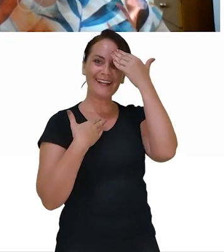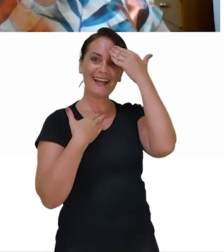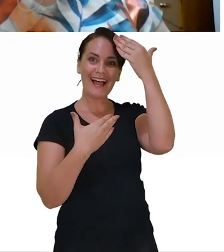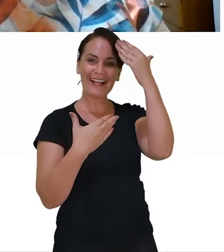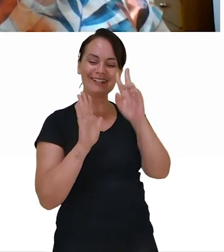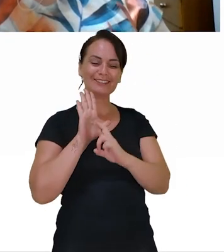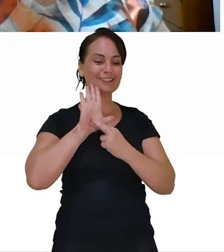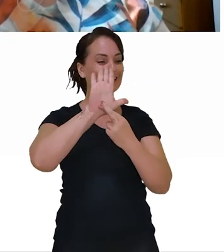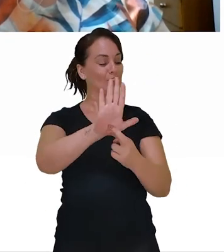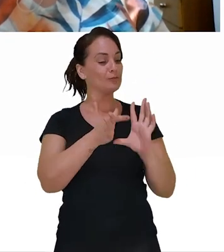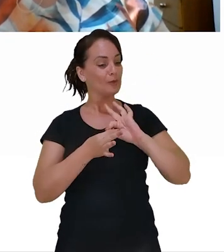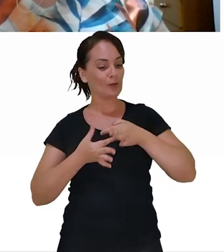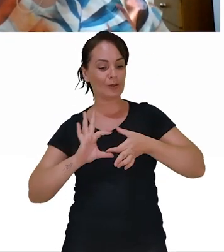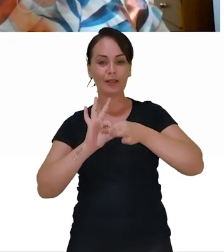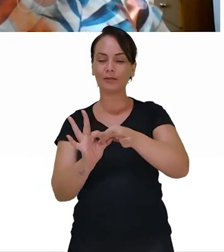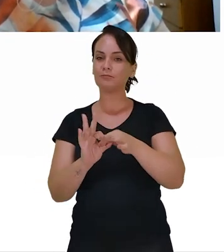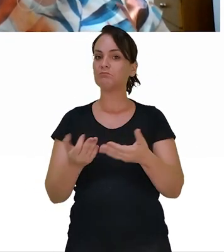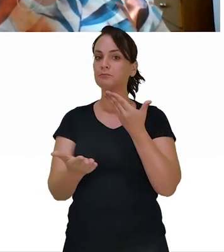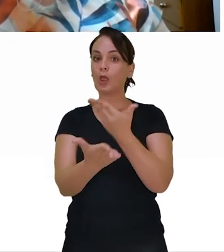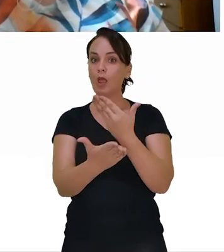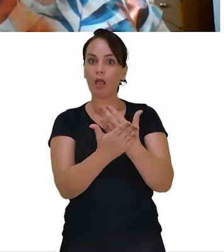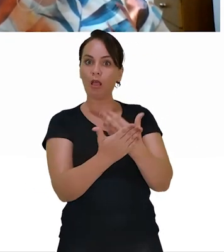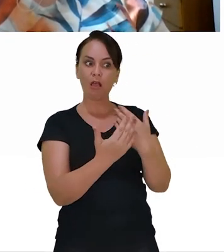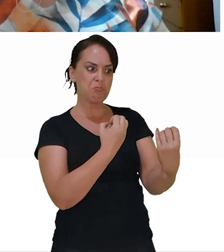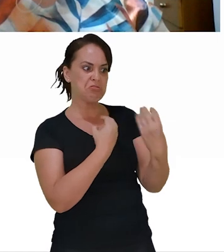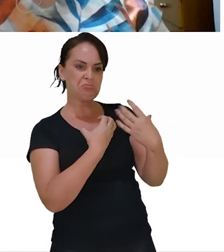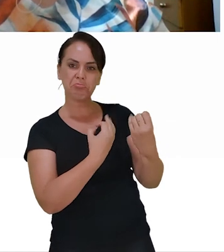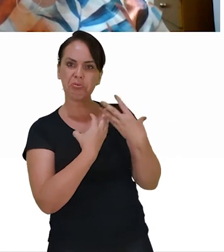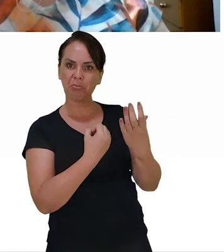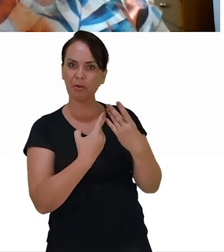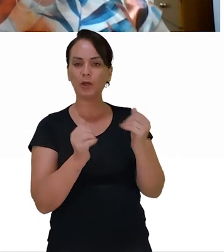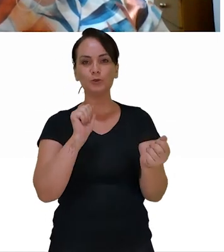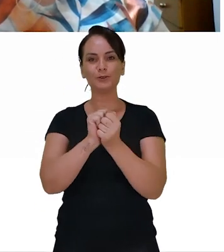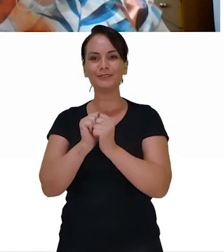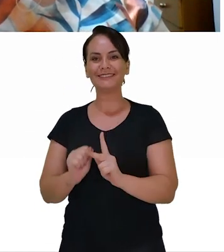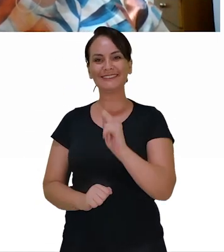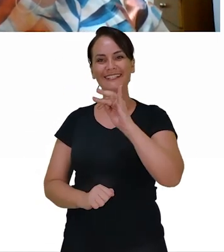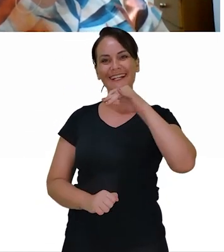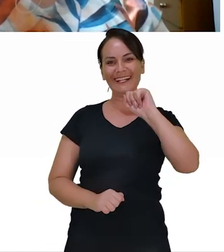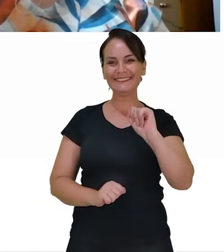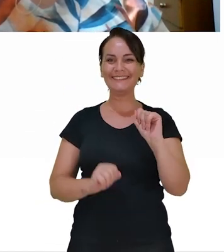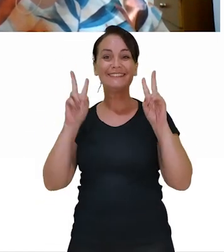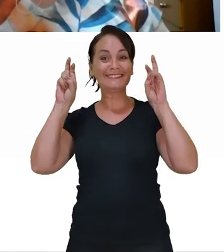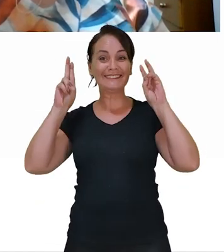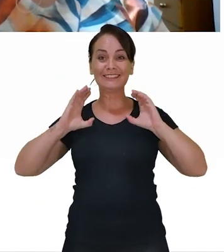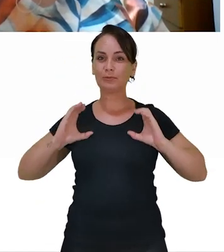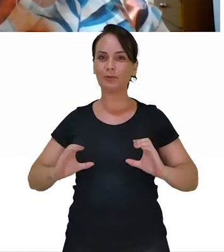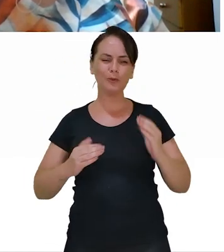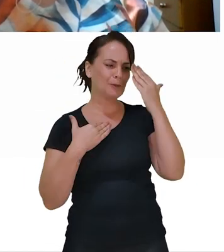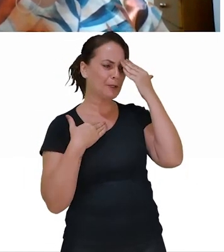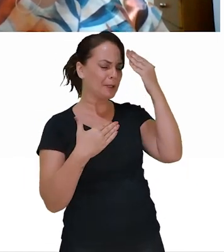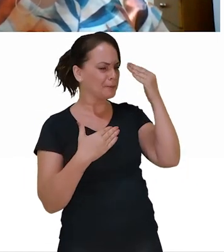Brincar, essa aula de cidadania que nós estamos costurando aqui com a Kátia. Kátia, muito obrigado. E deixe seu recado